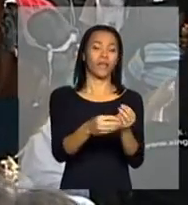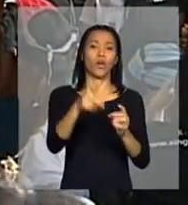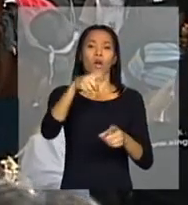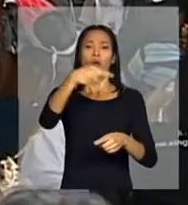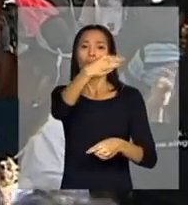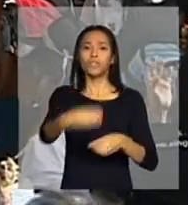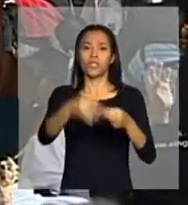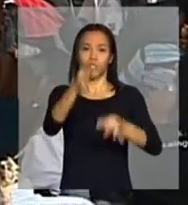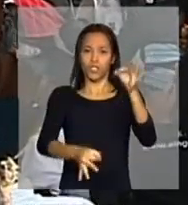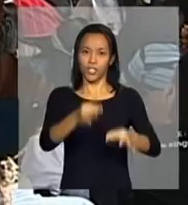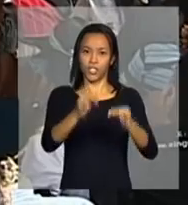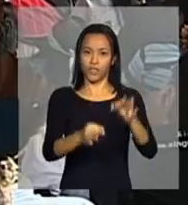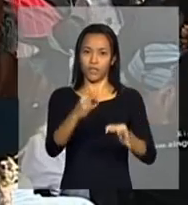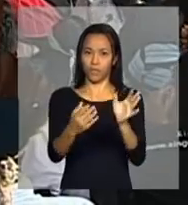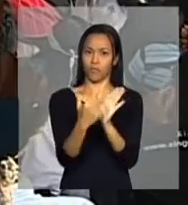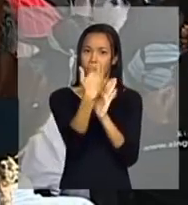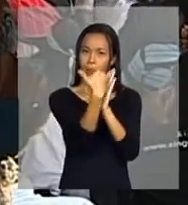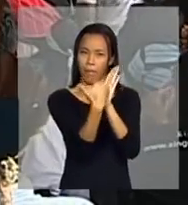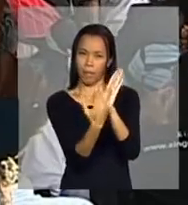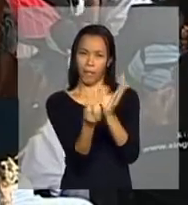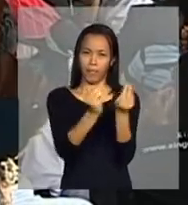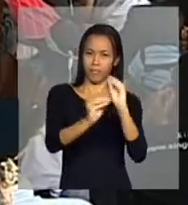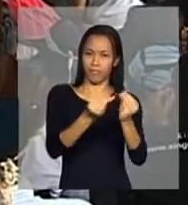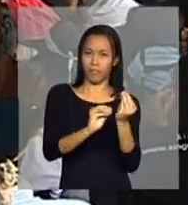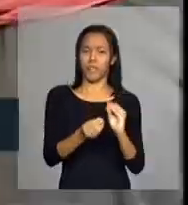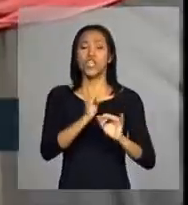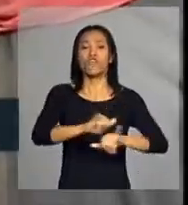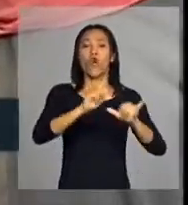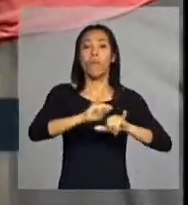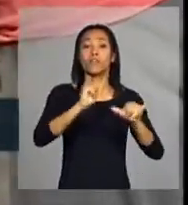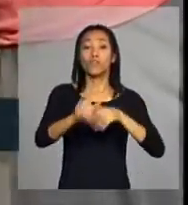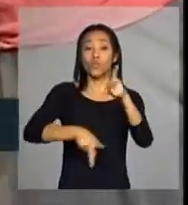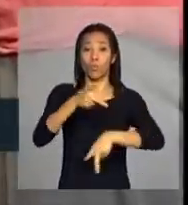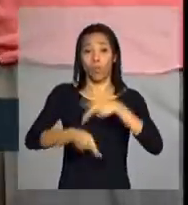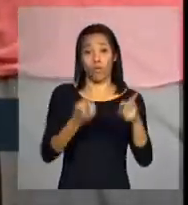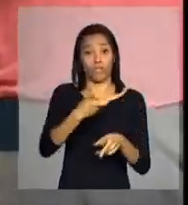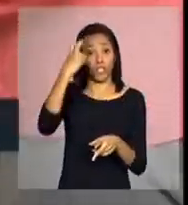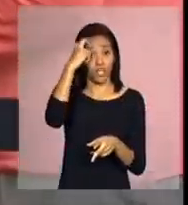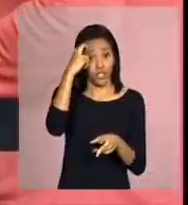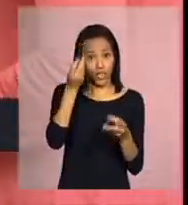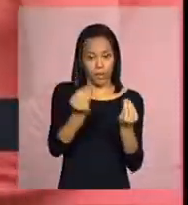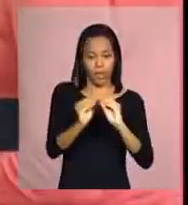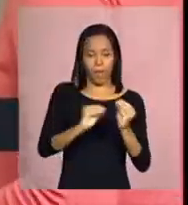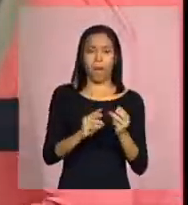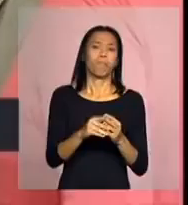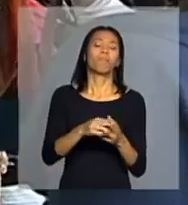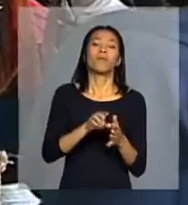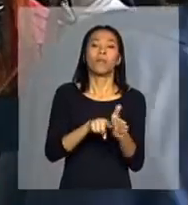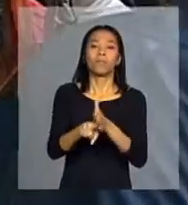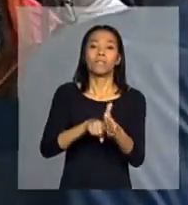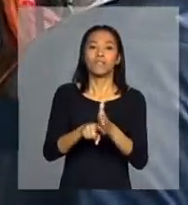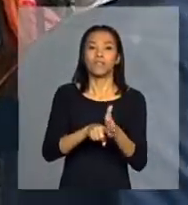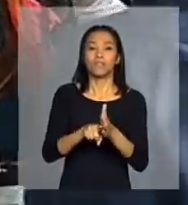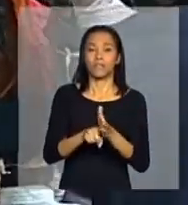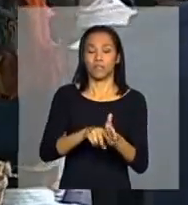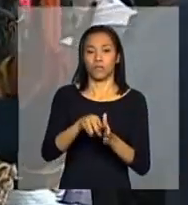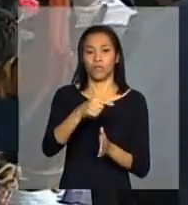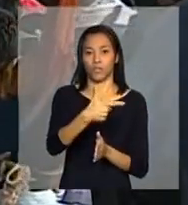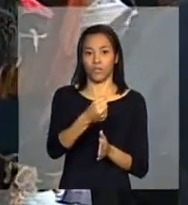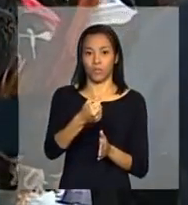Brasil Indígena, com a divulgação de dados demográficos da população indígena sistematizados pelo censo de 2010.